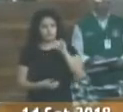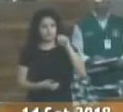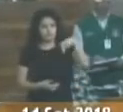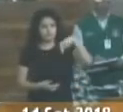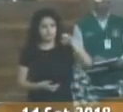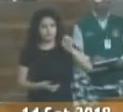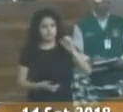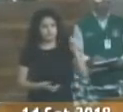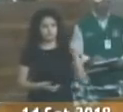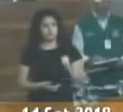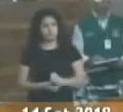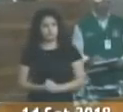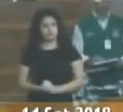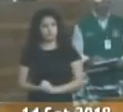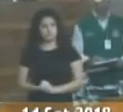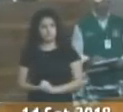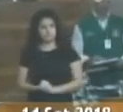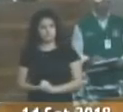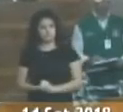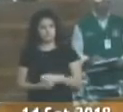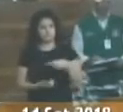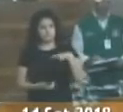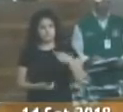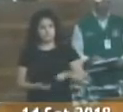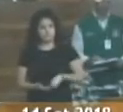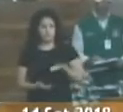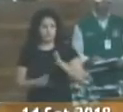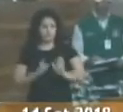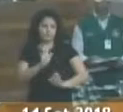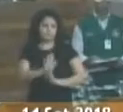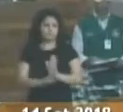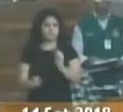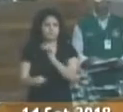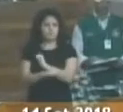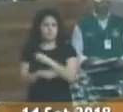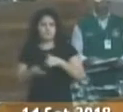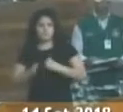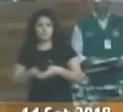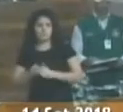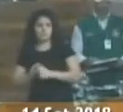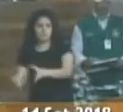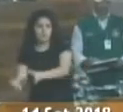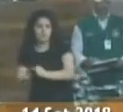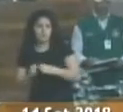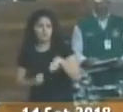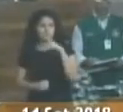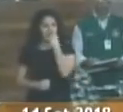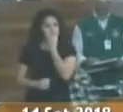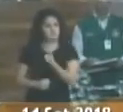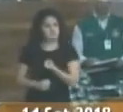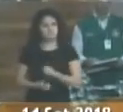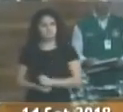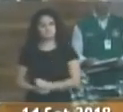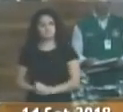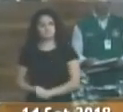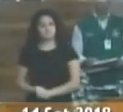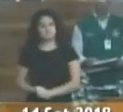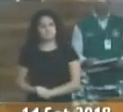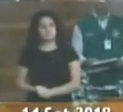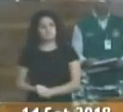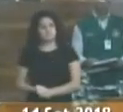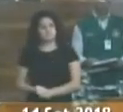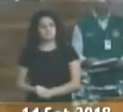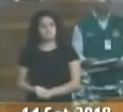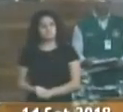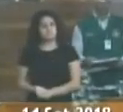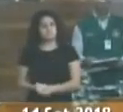funcionavam efetivamente, que tem o maior cuidado de parar, às vezes, o barco no meio do mar para catar uma garrafa pet, que